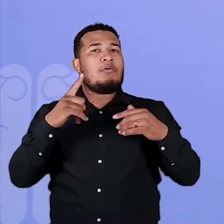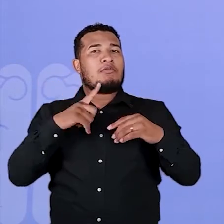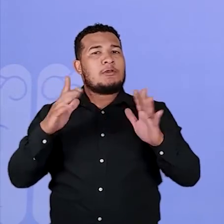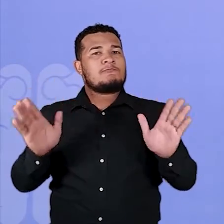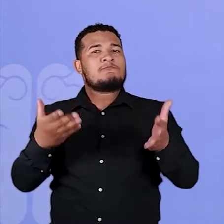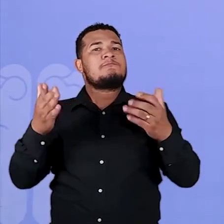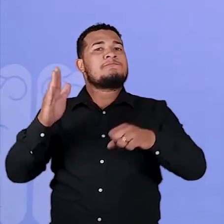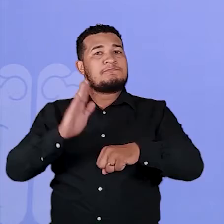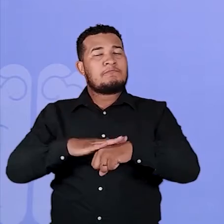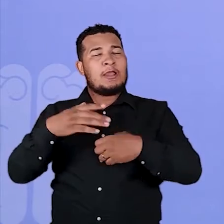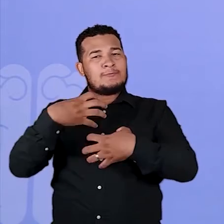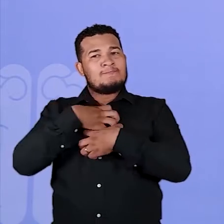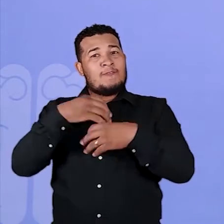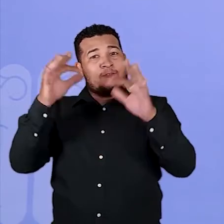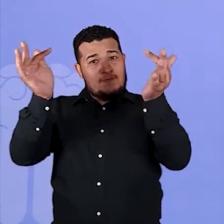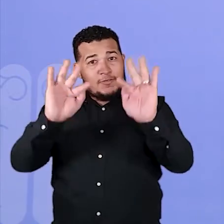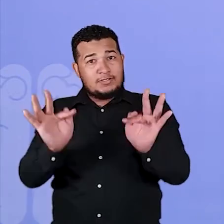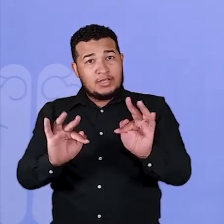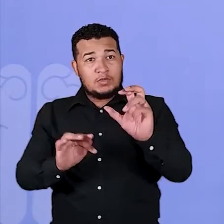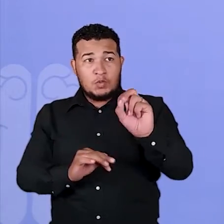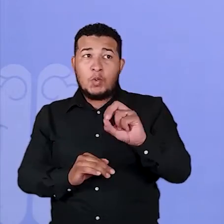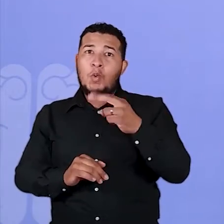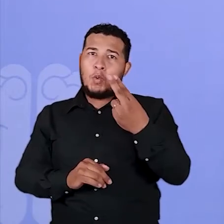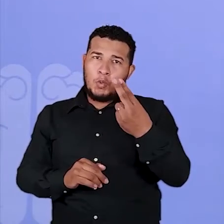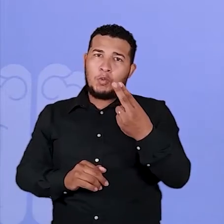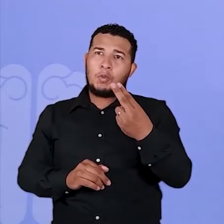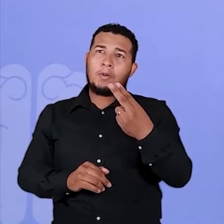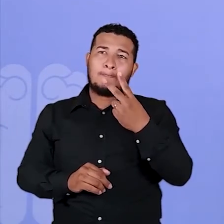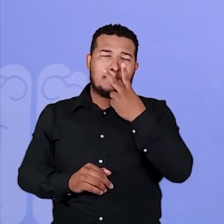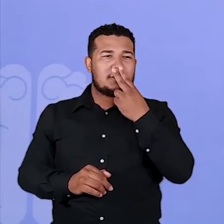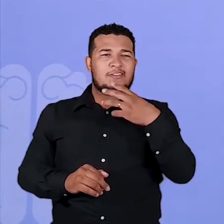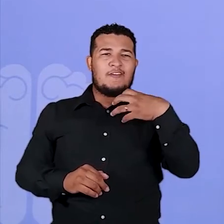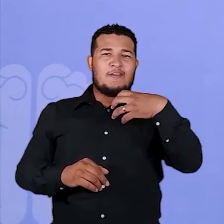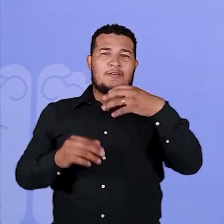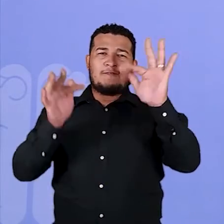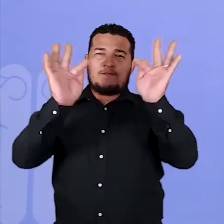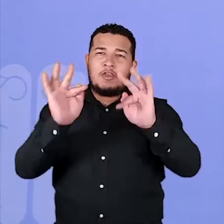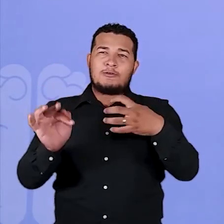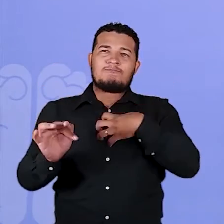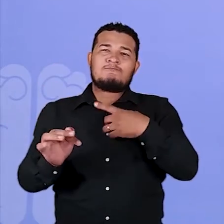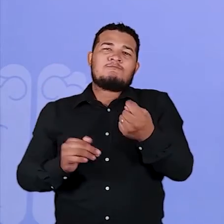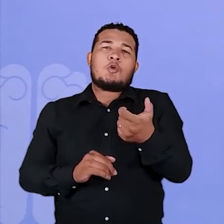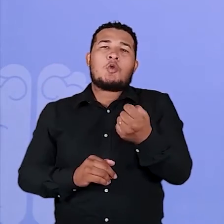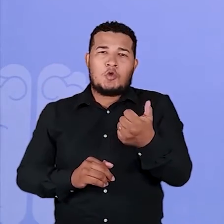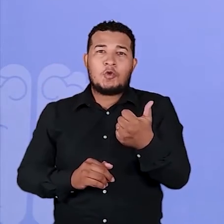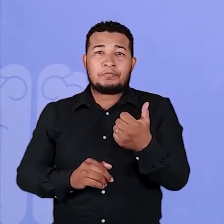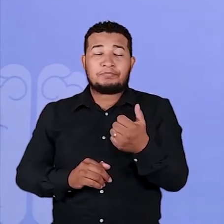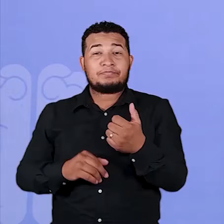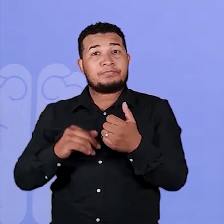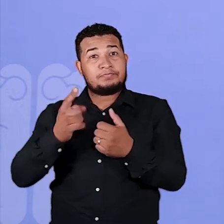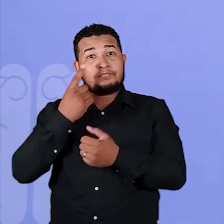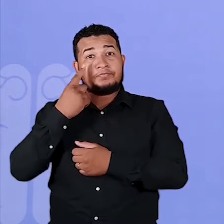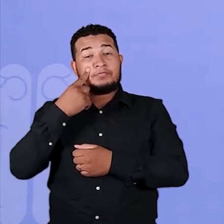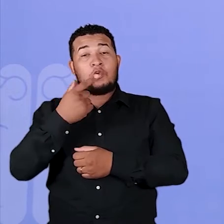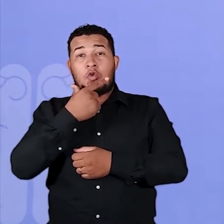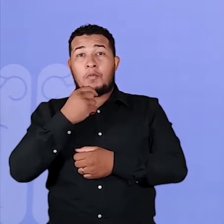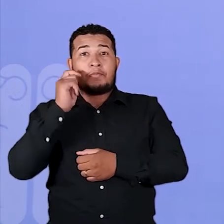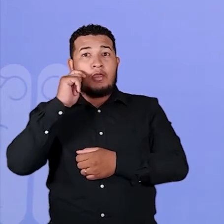que produzem mais felicidade ou menos felicidade. Então, olha como o